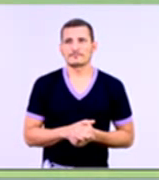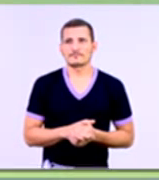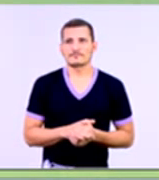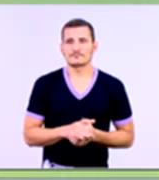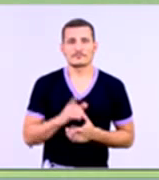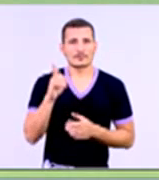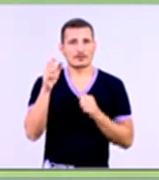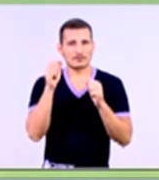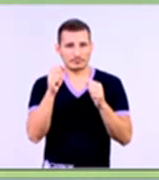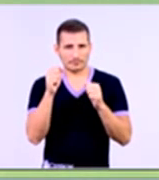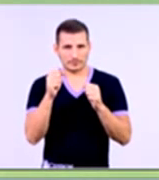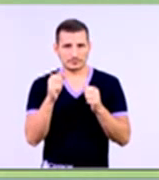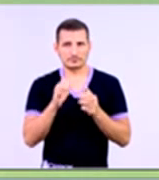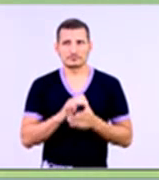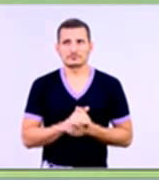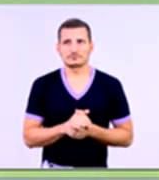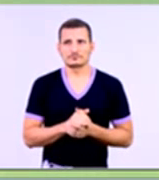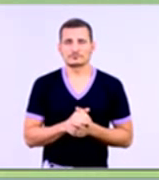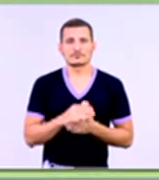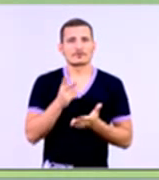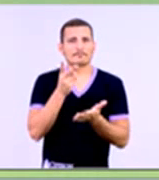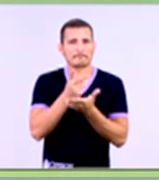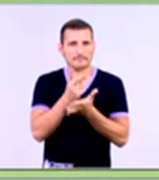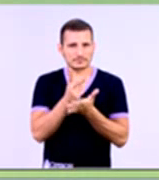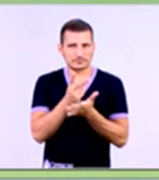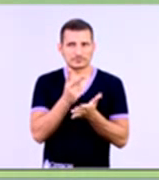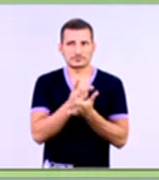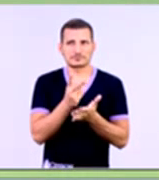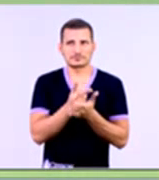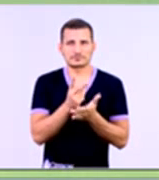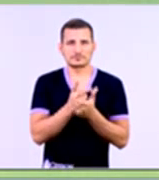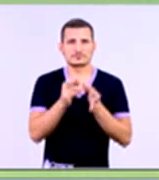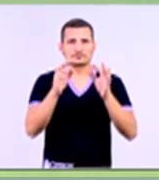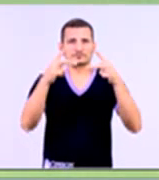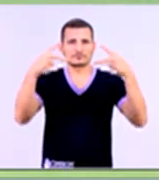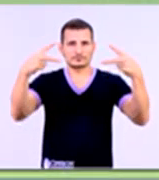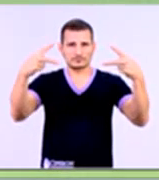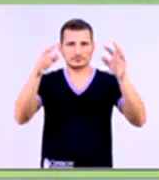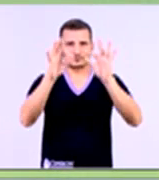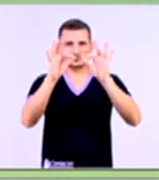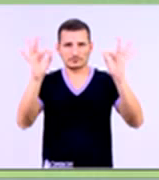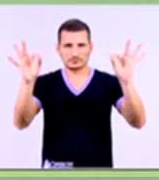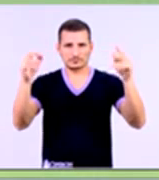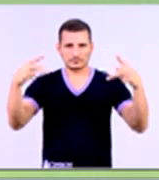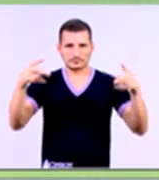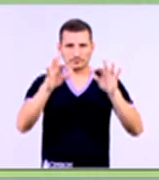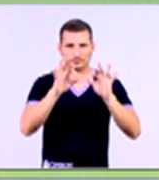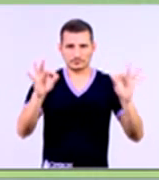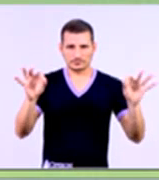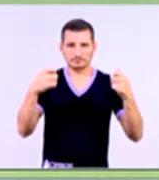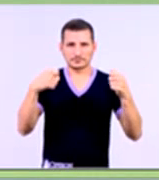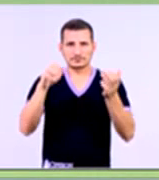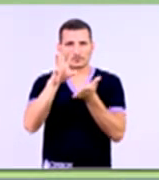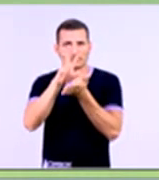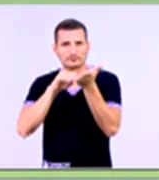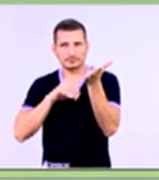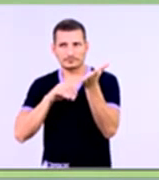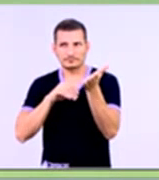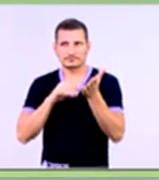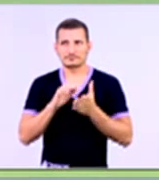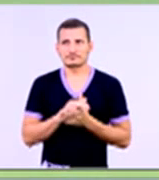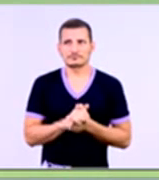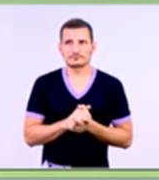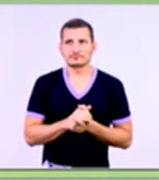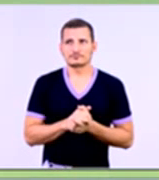pode ser declarada, olha só, da mesma forma que o outro. Mas observem que aqui o arquivo está